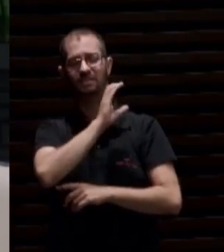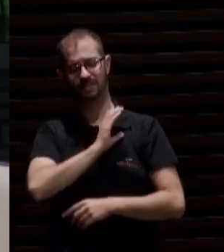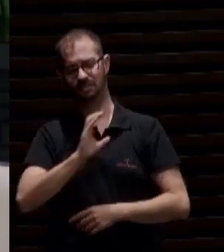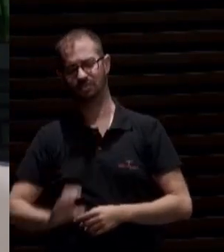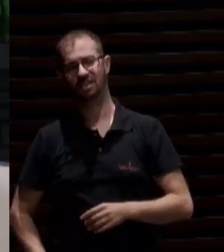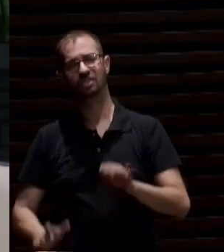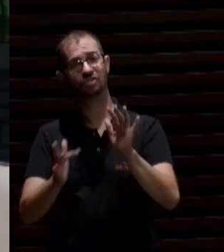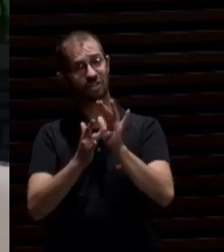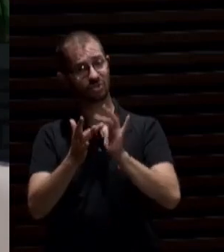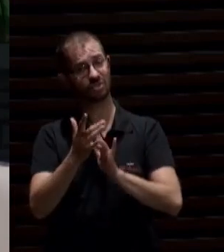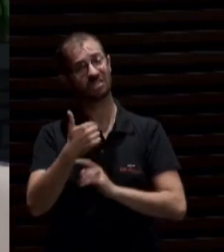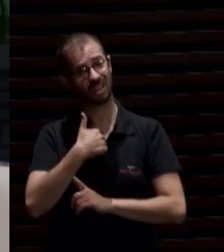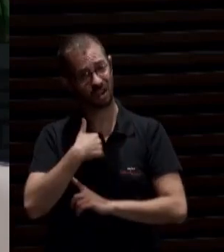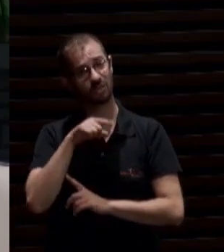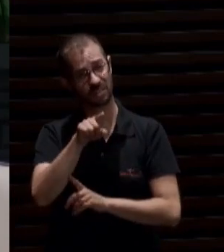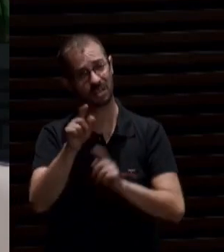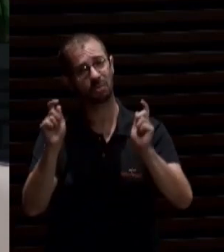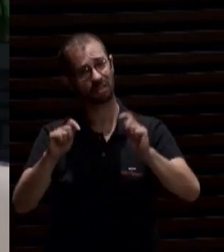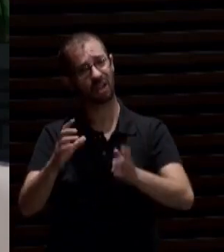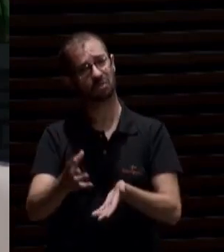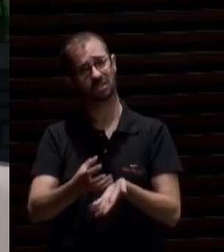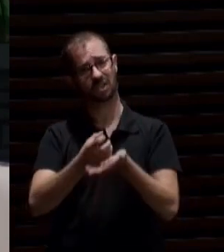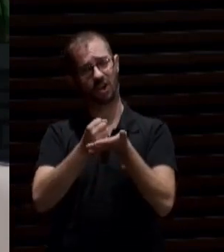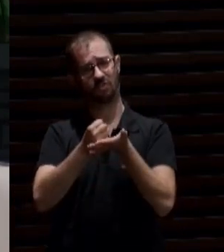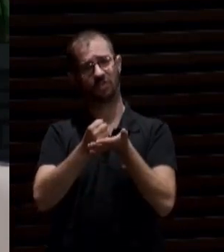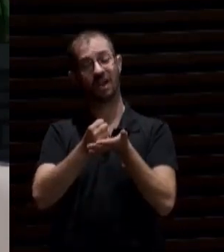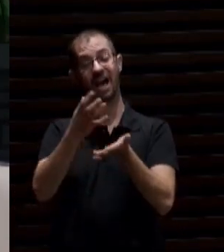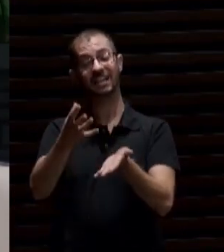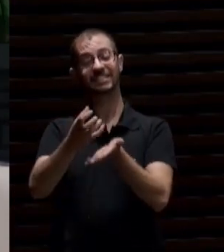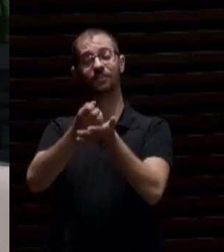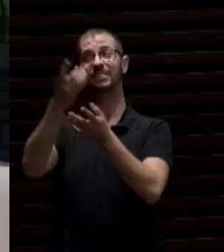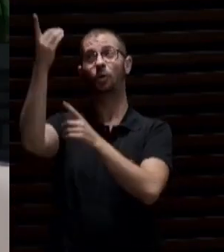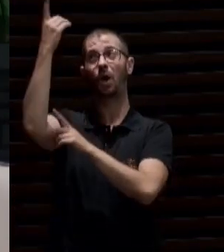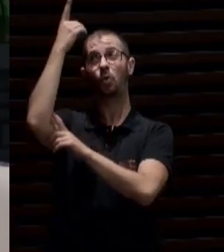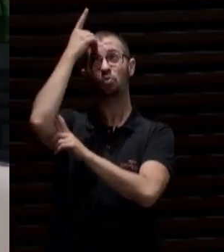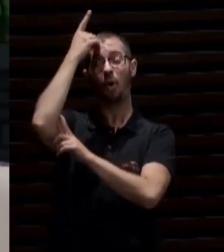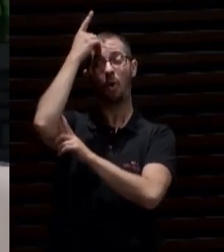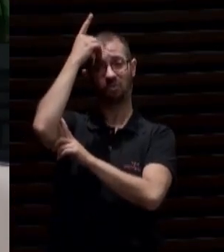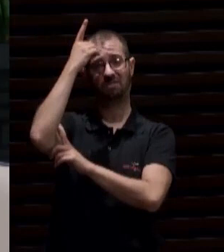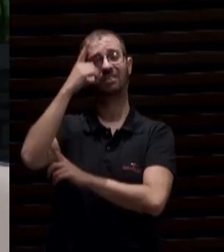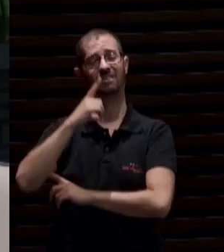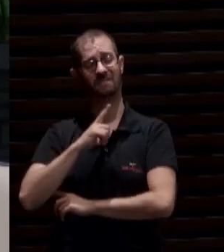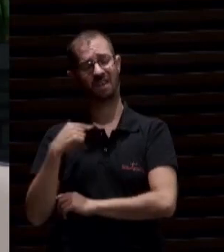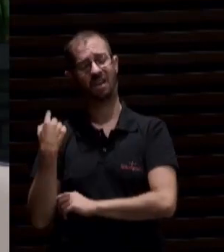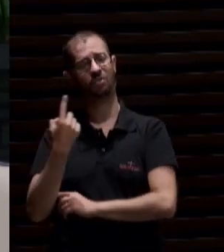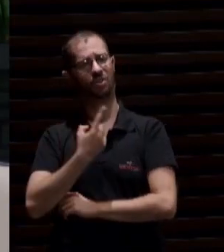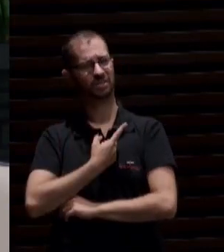que eu e você podemos ser salvos. A salvação é um dom que vem a nós, não sem nenhum